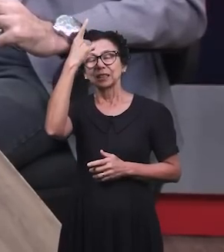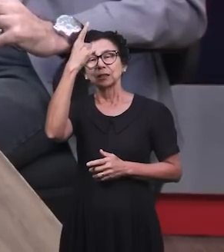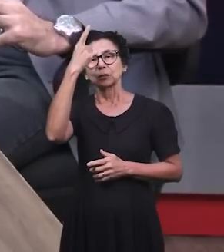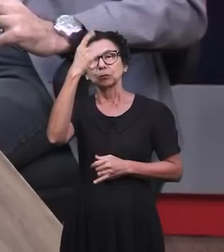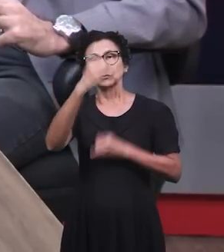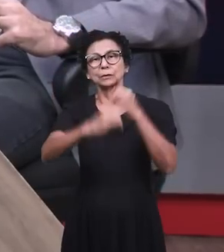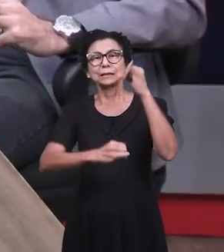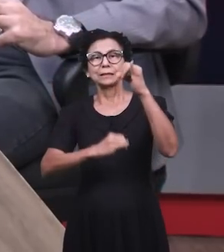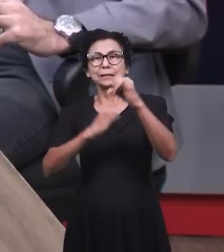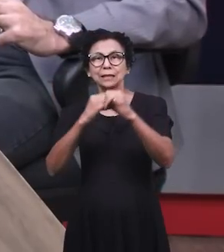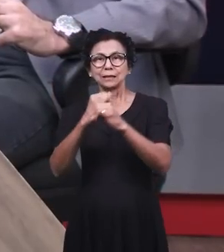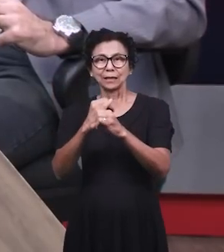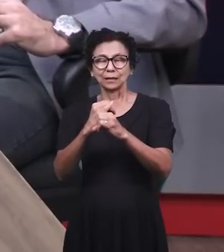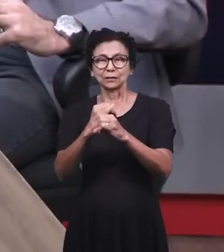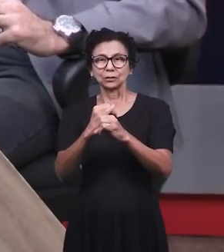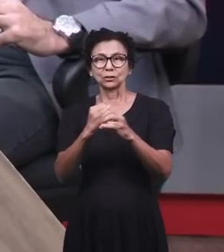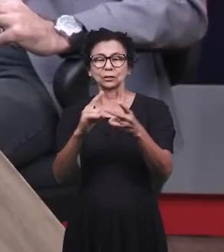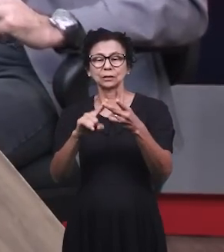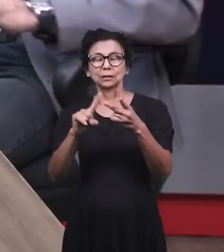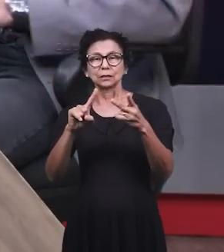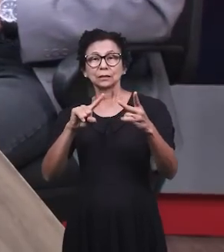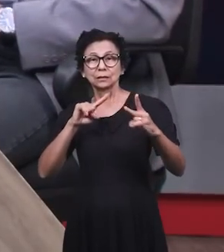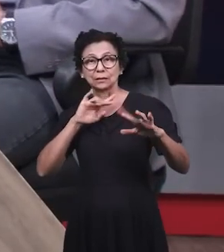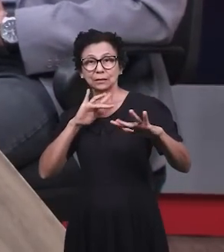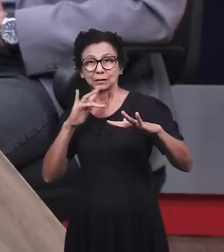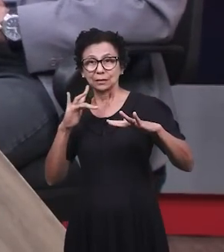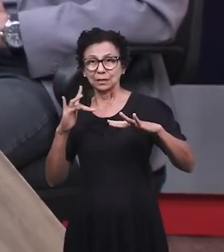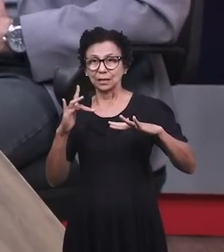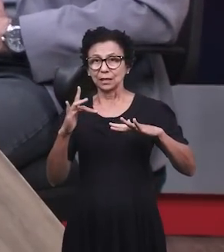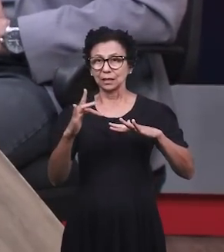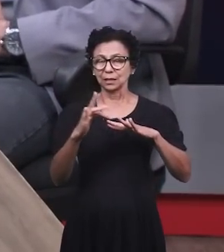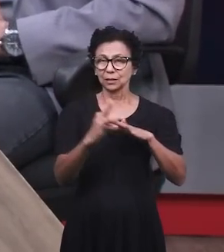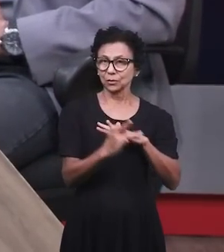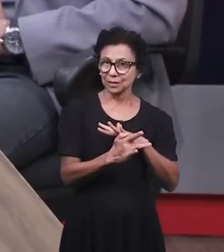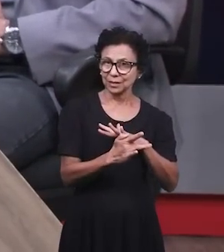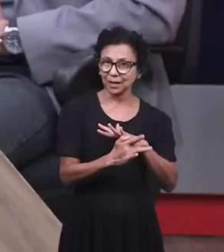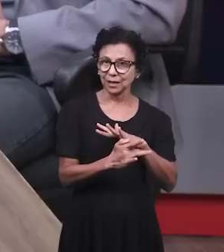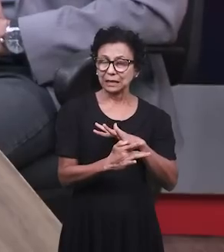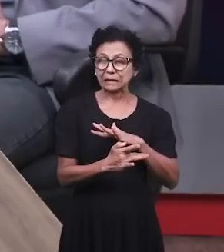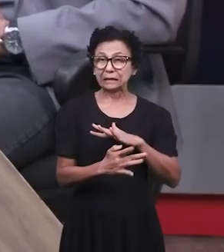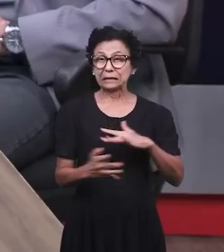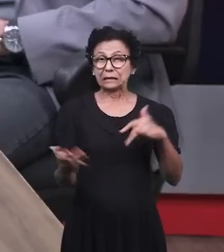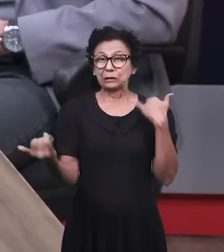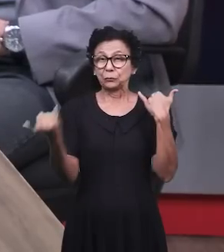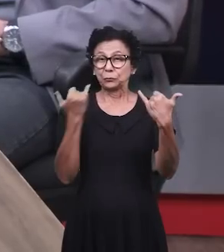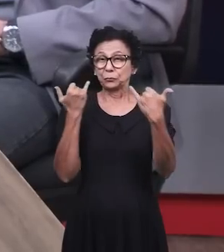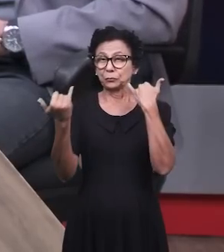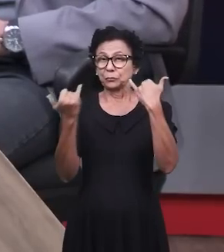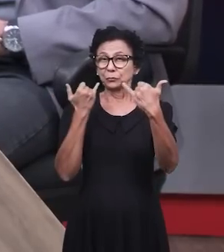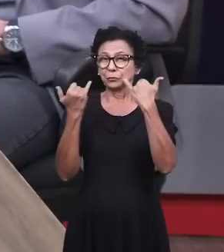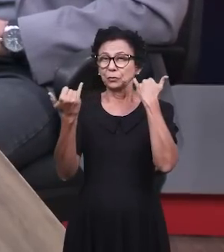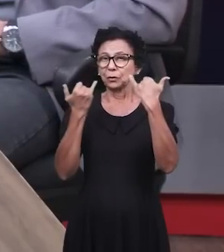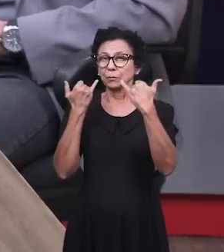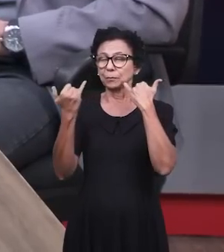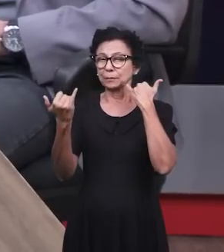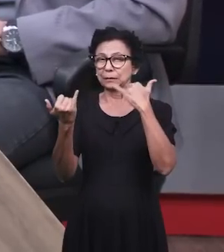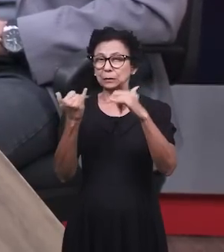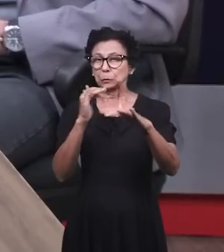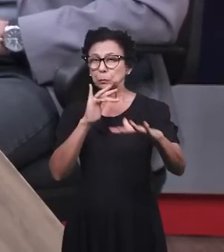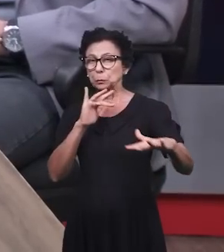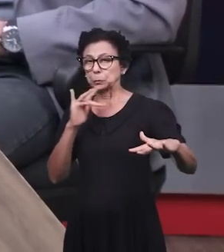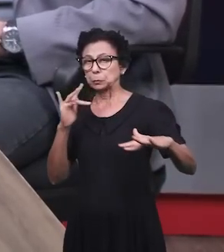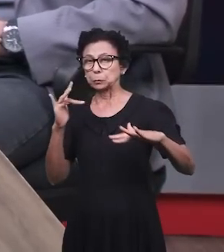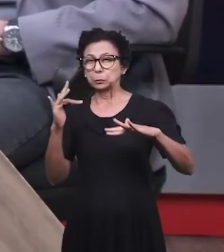E aí o volume de informações que se tem hoje circulando nessa rede mundial é